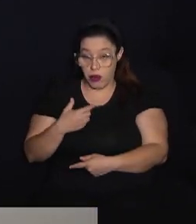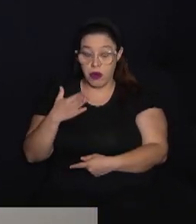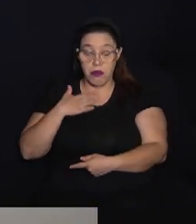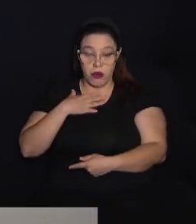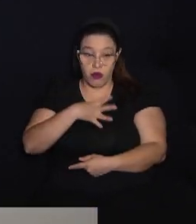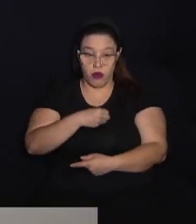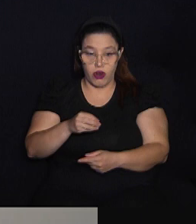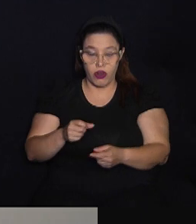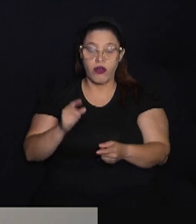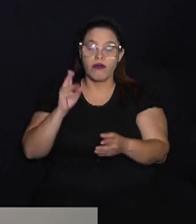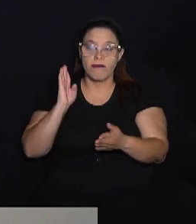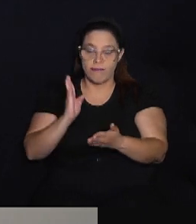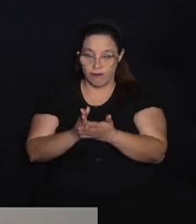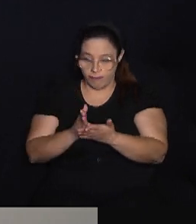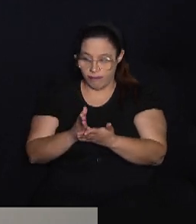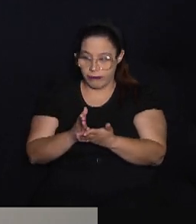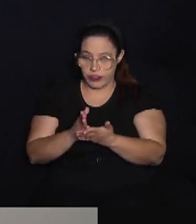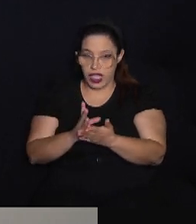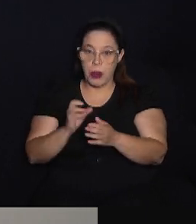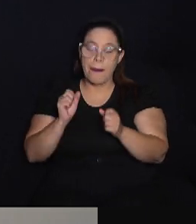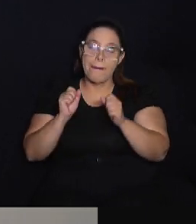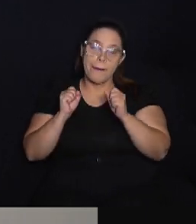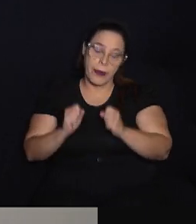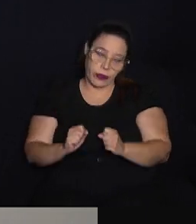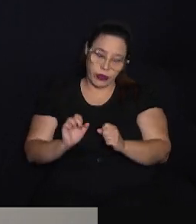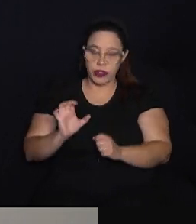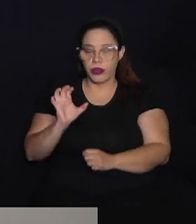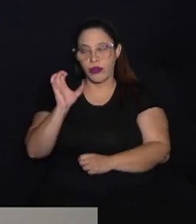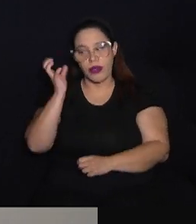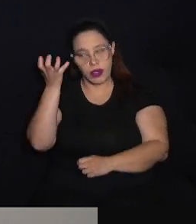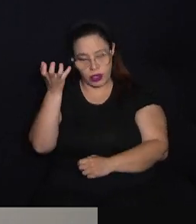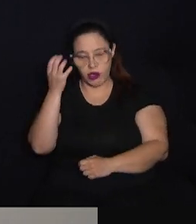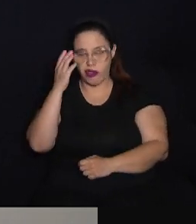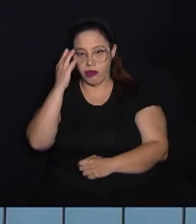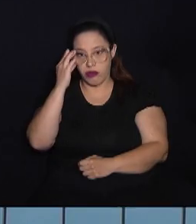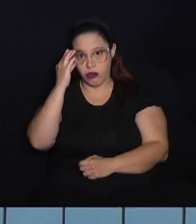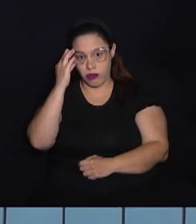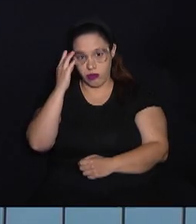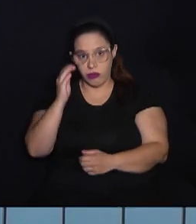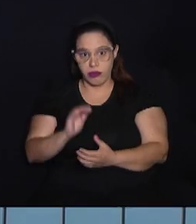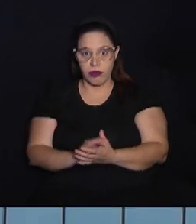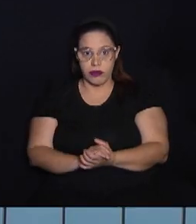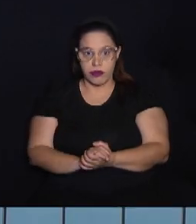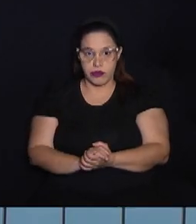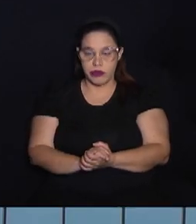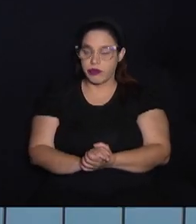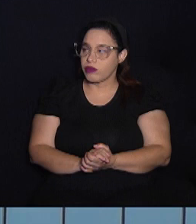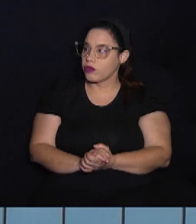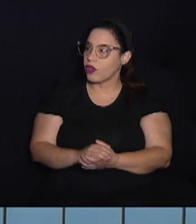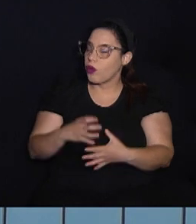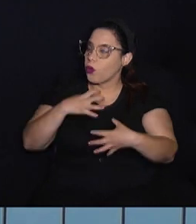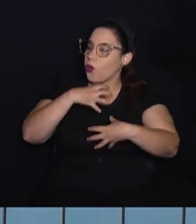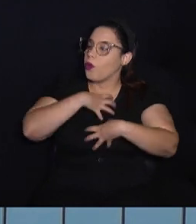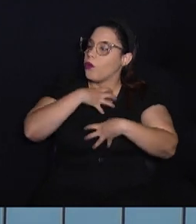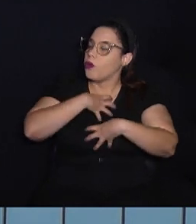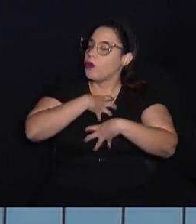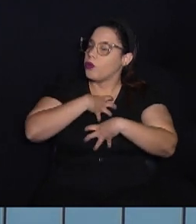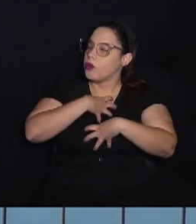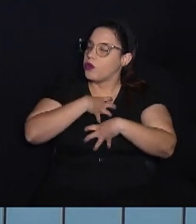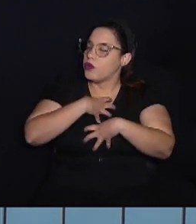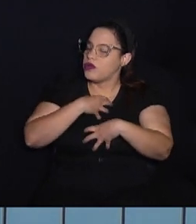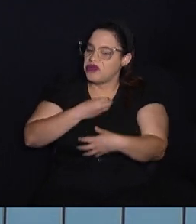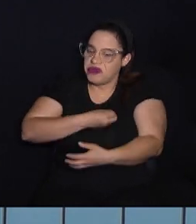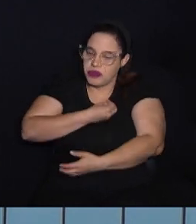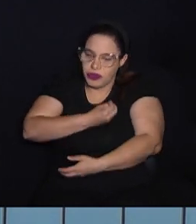regra. Isso é algo que pode ocorrer. E no caso do emocional, né? A pessoa viveu